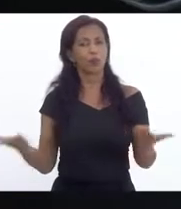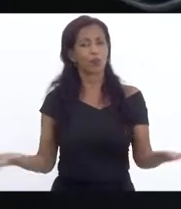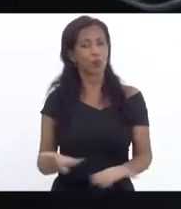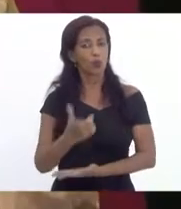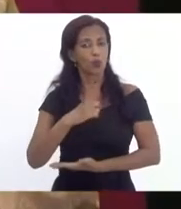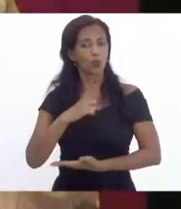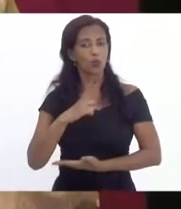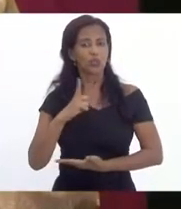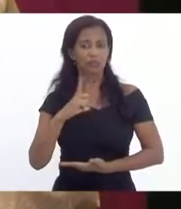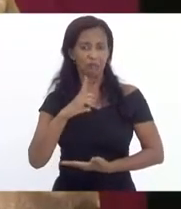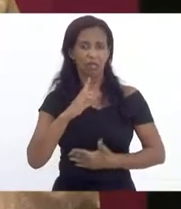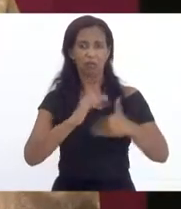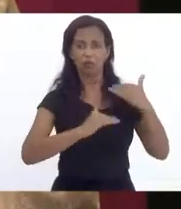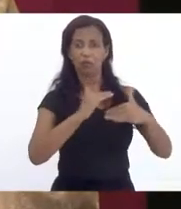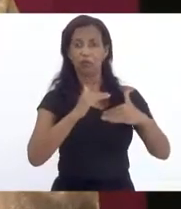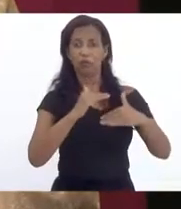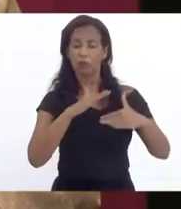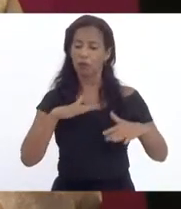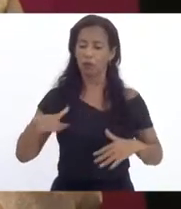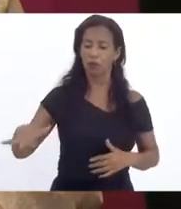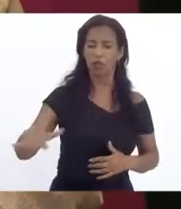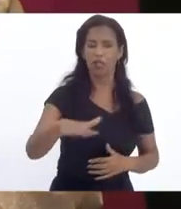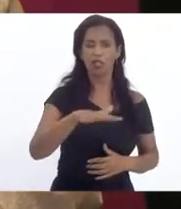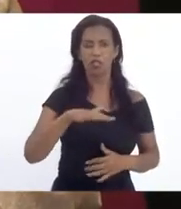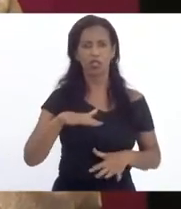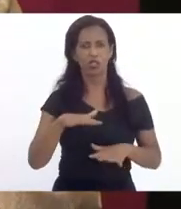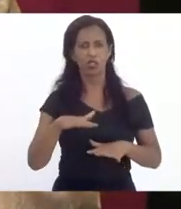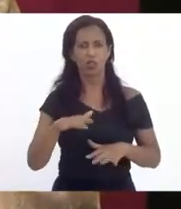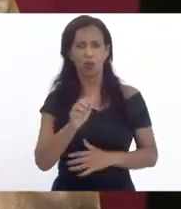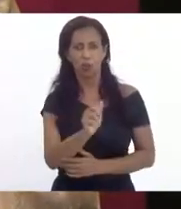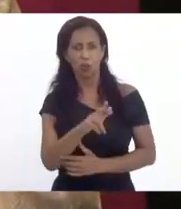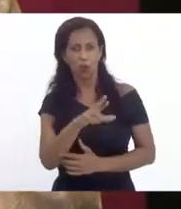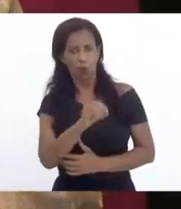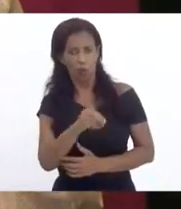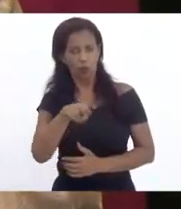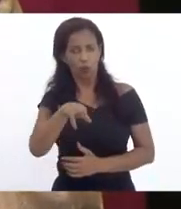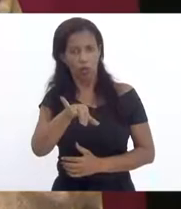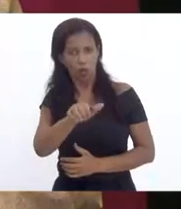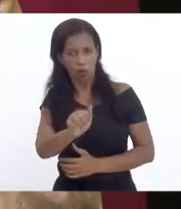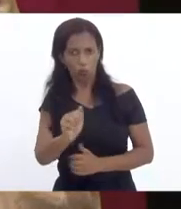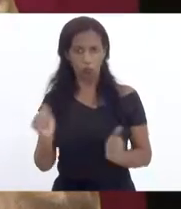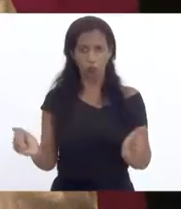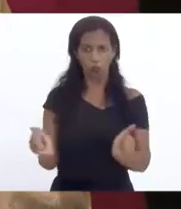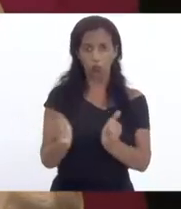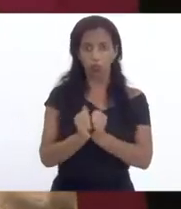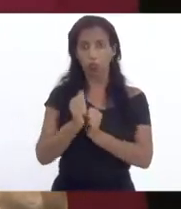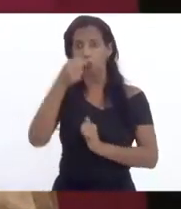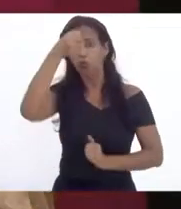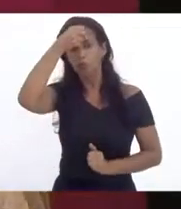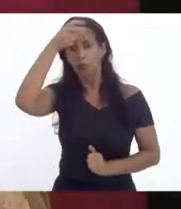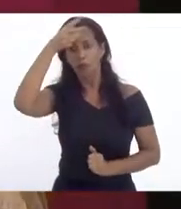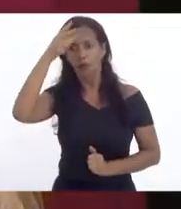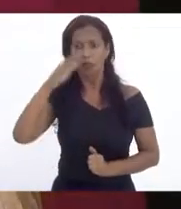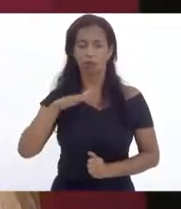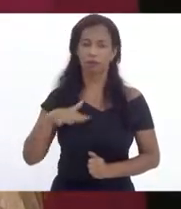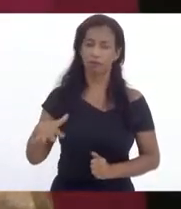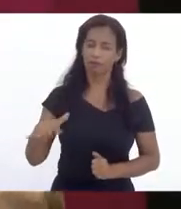temos um desenvolvimento em toda a região, no agronegócio, junto com os prefeitos da